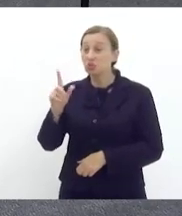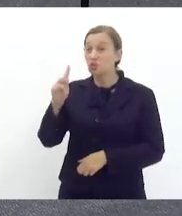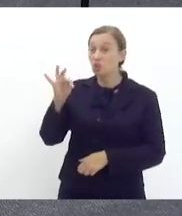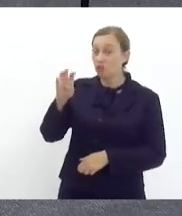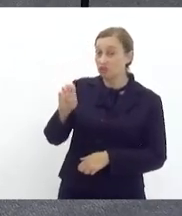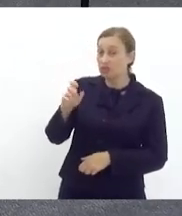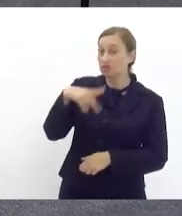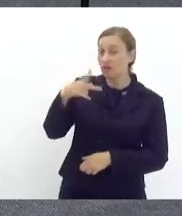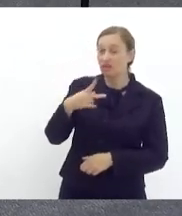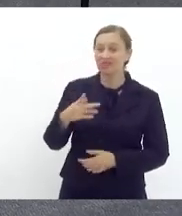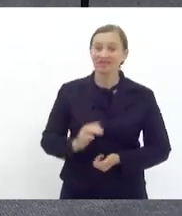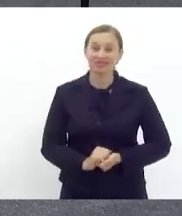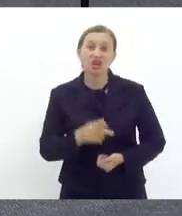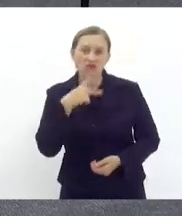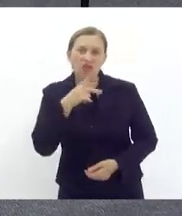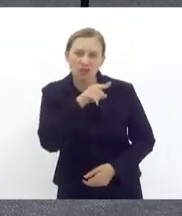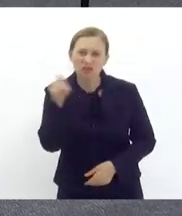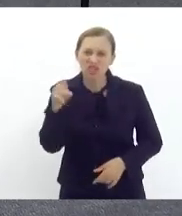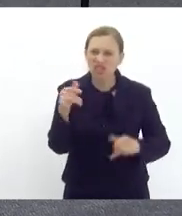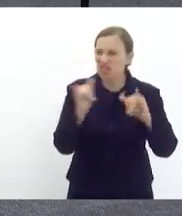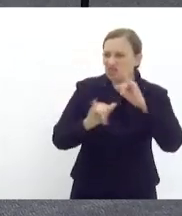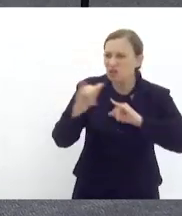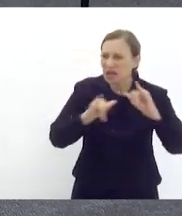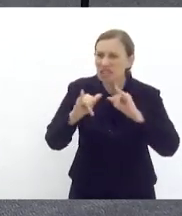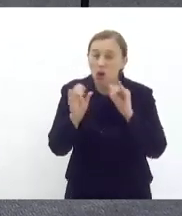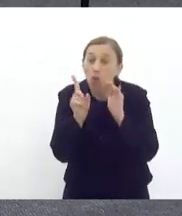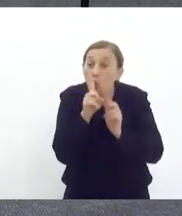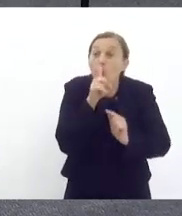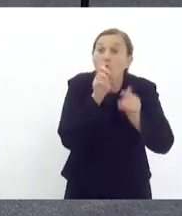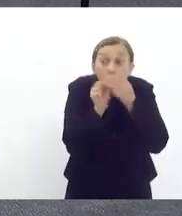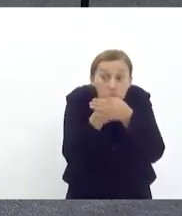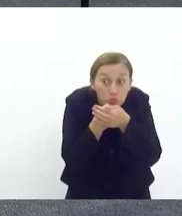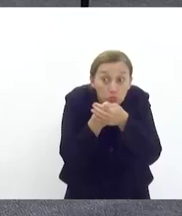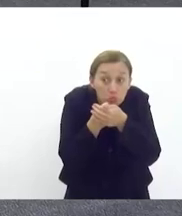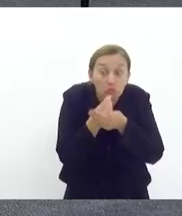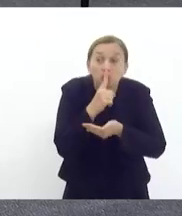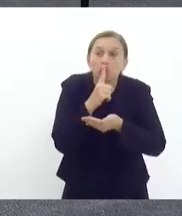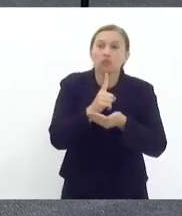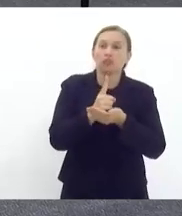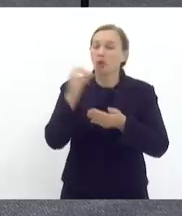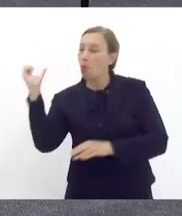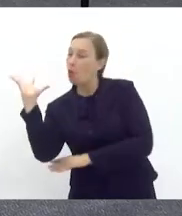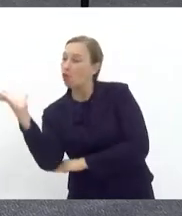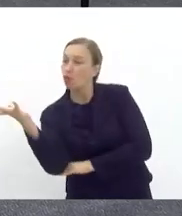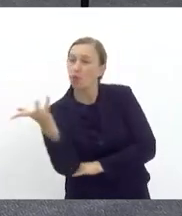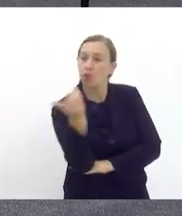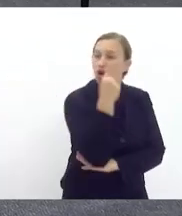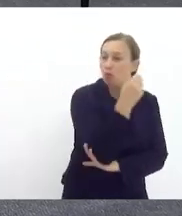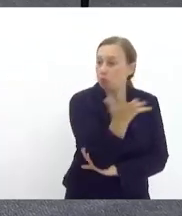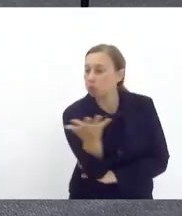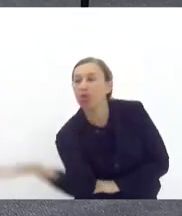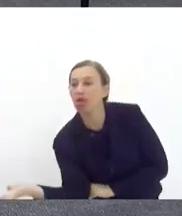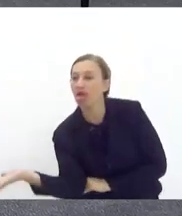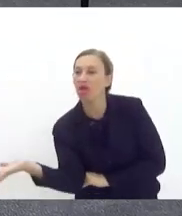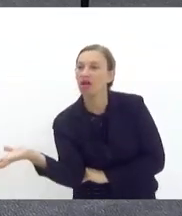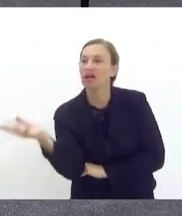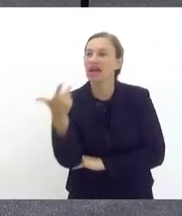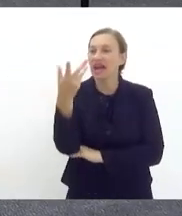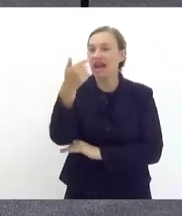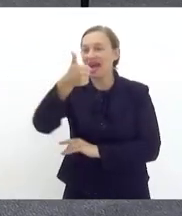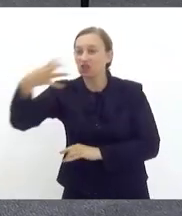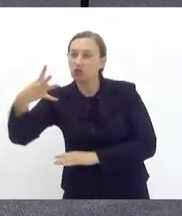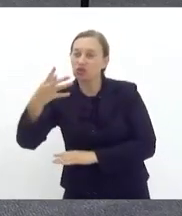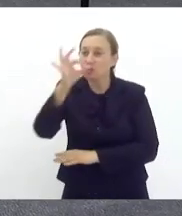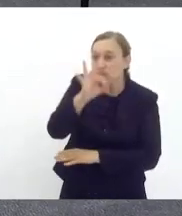deixa eu dar um dado para vocês mas vou falar baixinho para ninguém ouvir o desmatamento da Amazônia cresceu 14% nesse